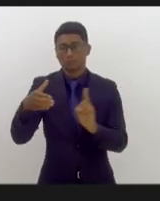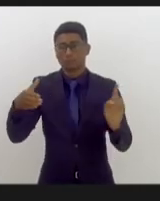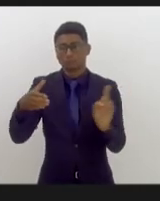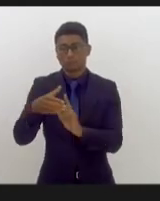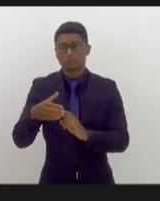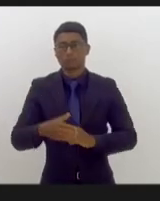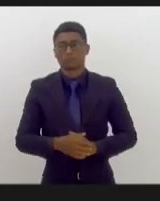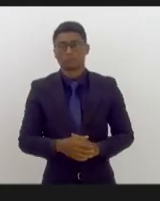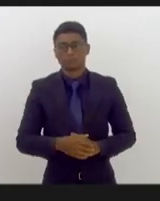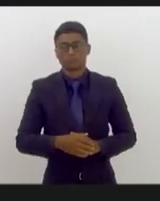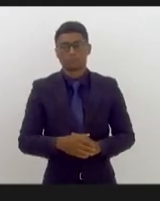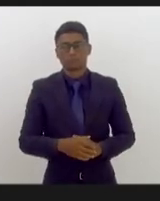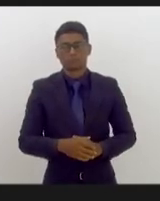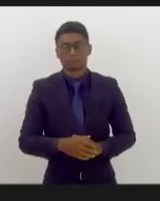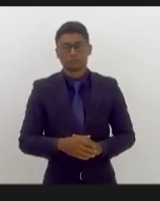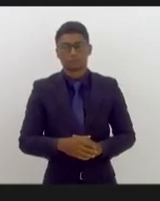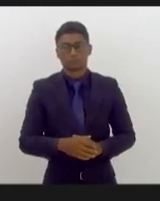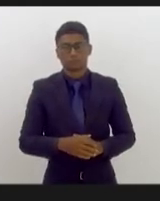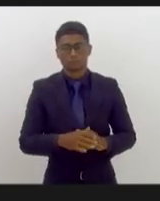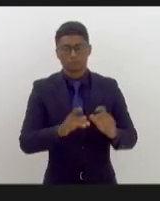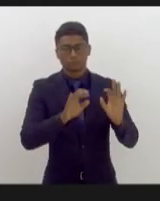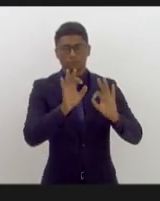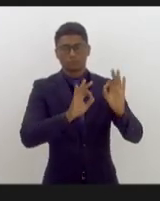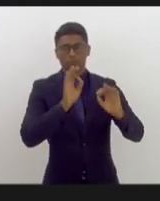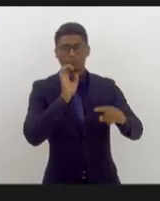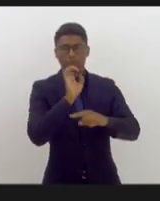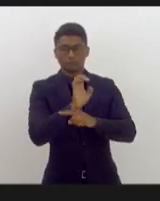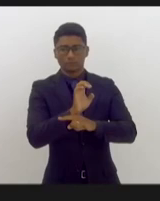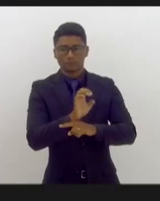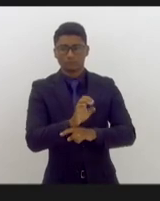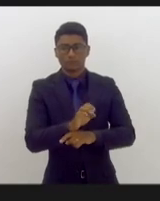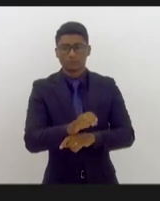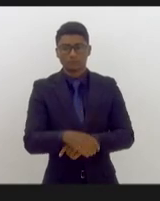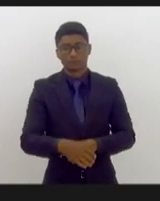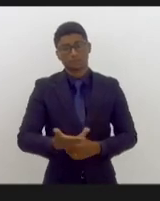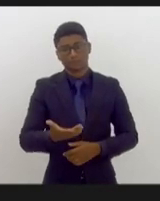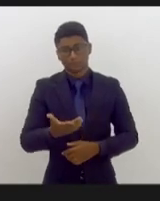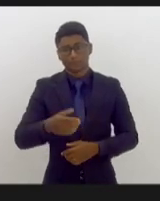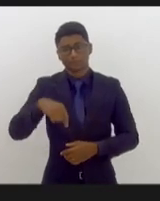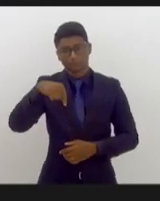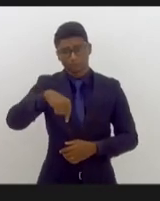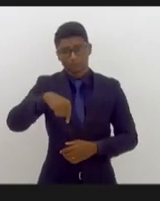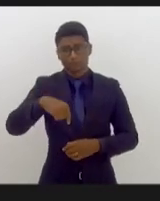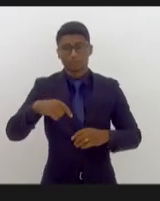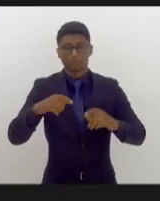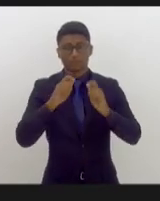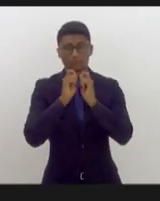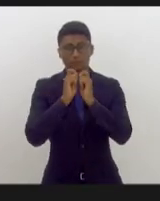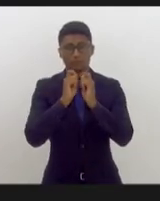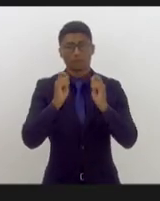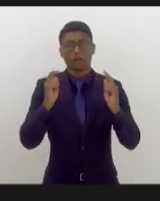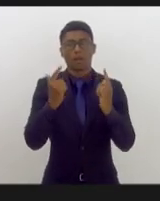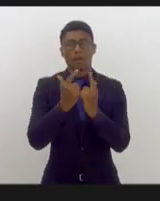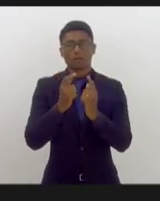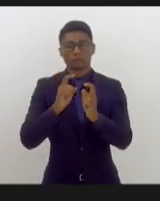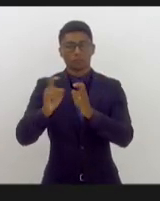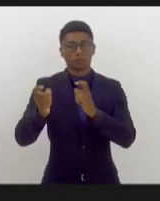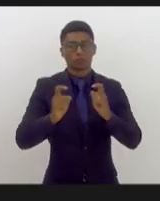Que é o nosso plano estadual, a gente finalmente ter essa discussão na Alerj e sonhar com